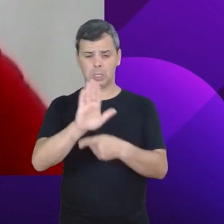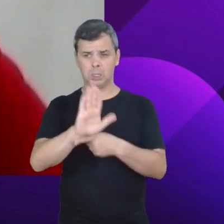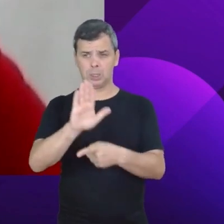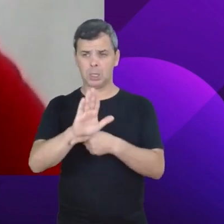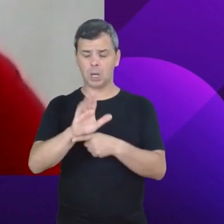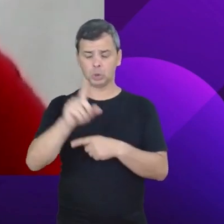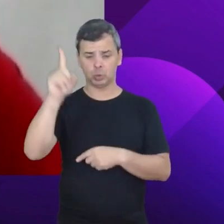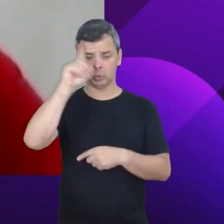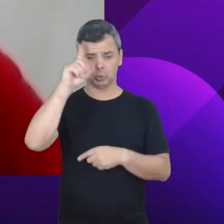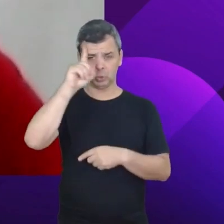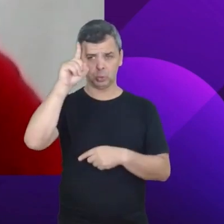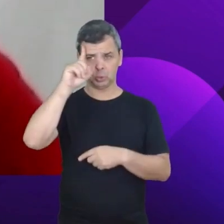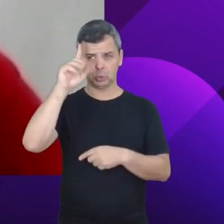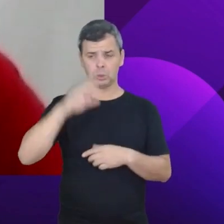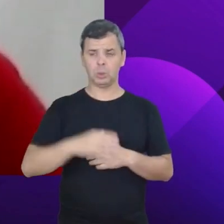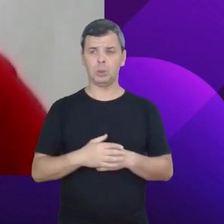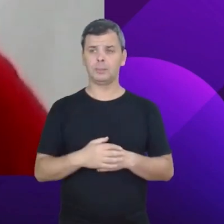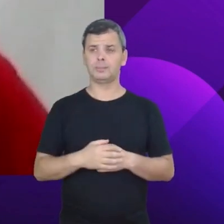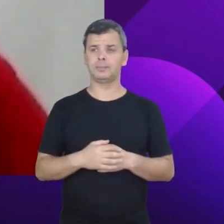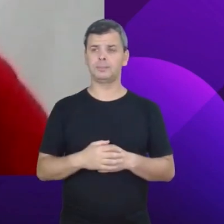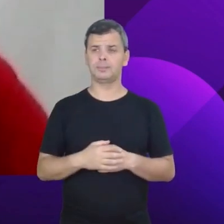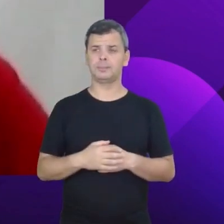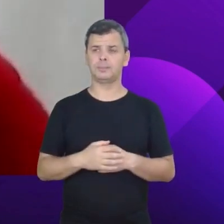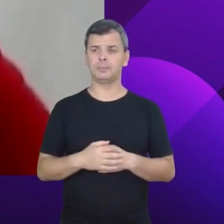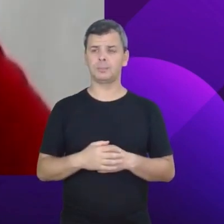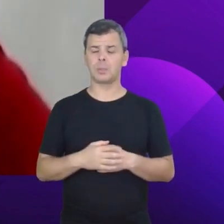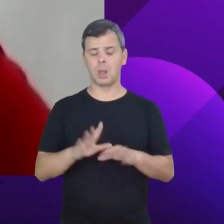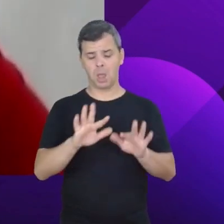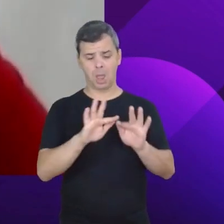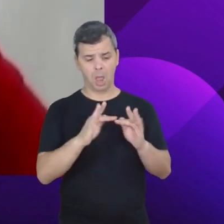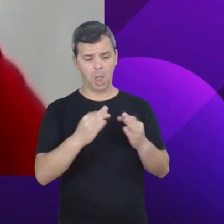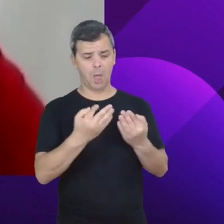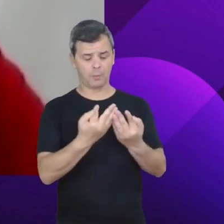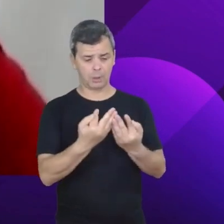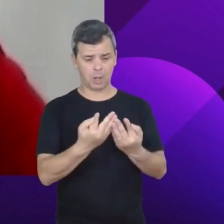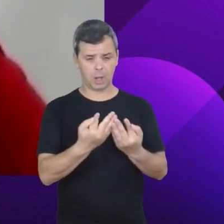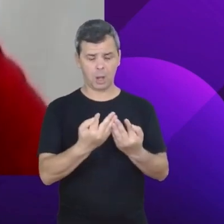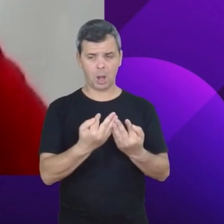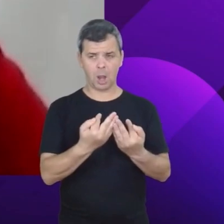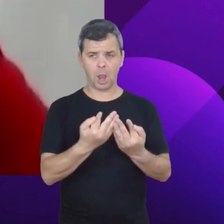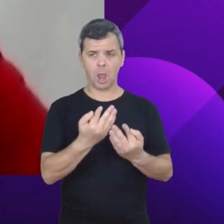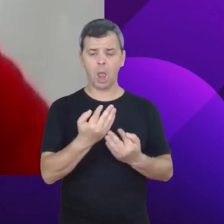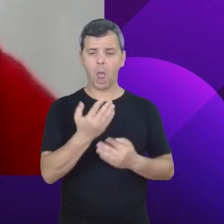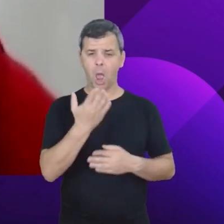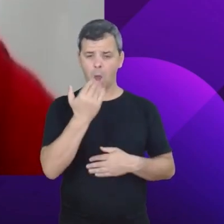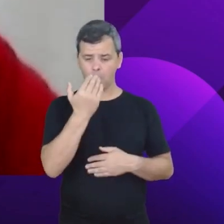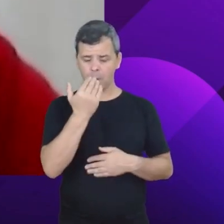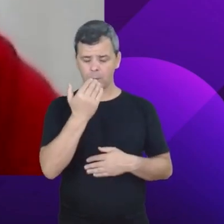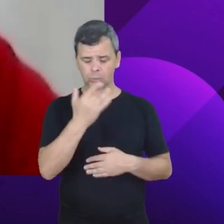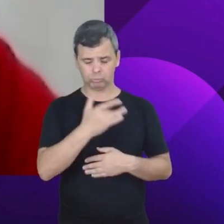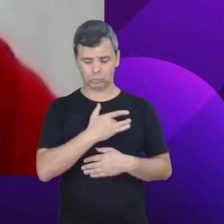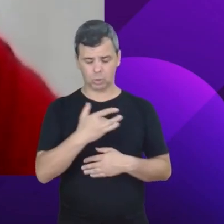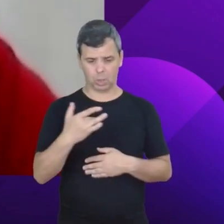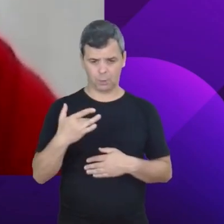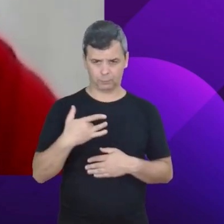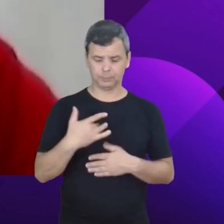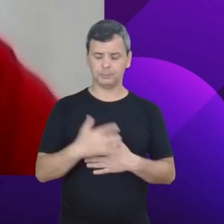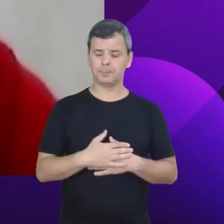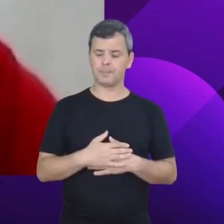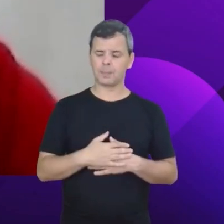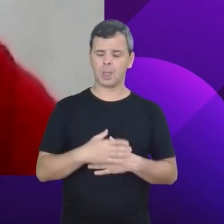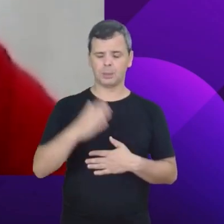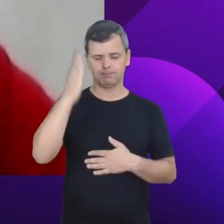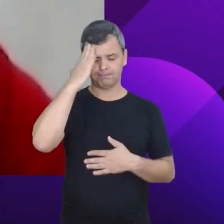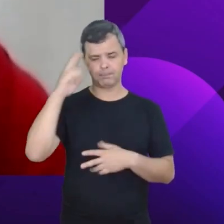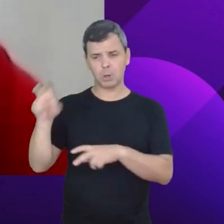no dia a dia, né, as famílias se manter saudável. E a gente sabe da